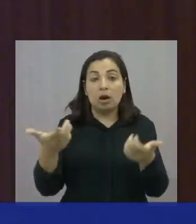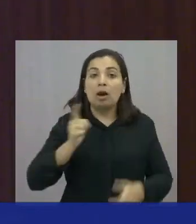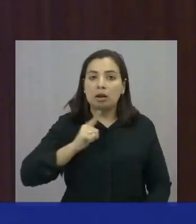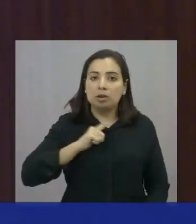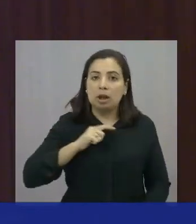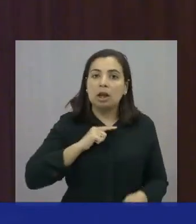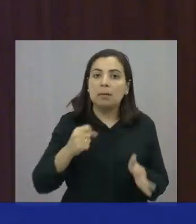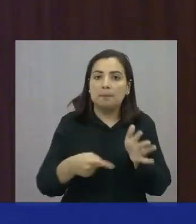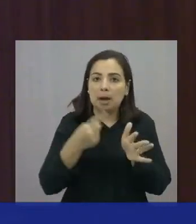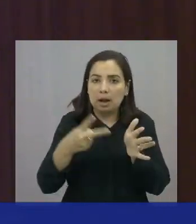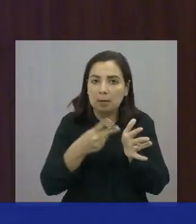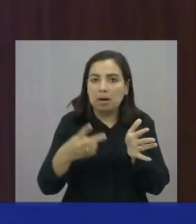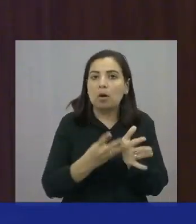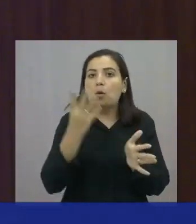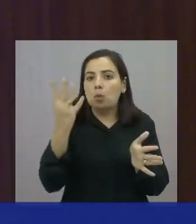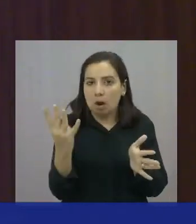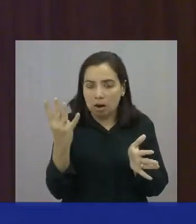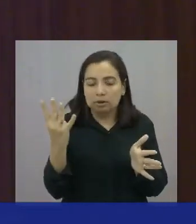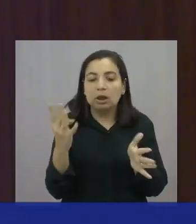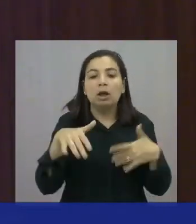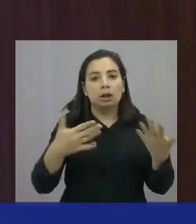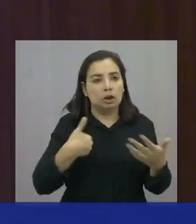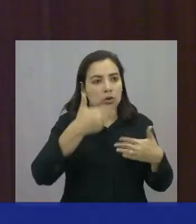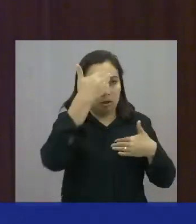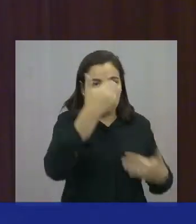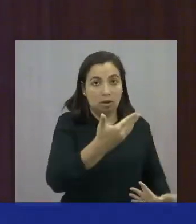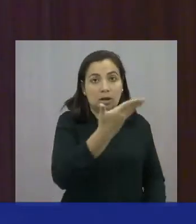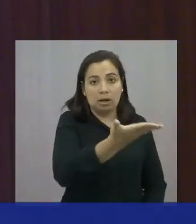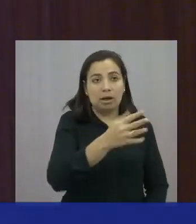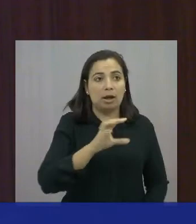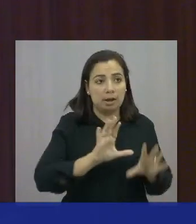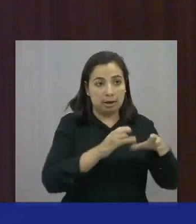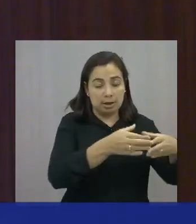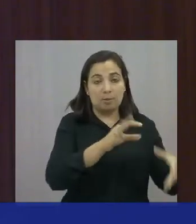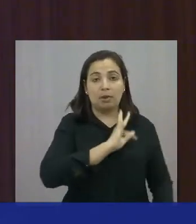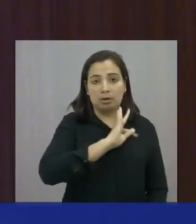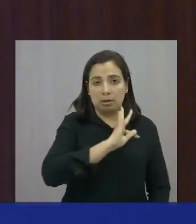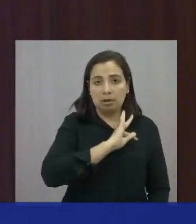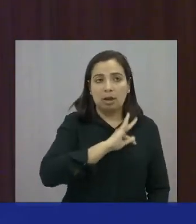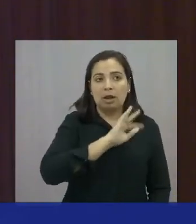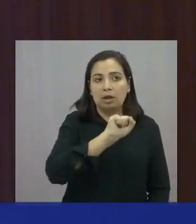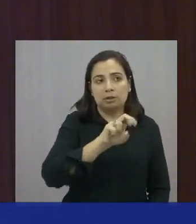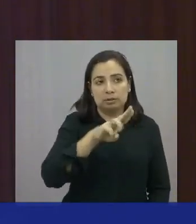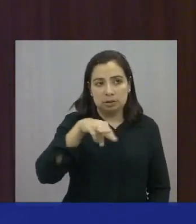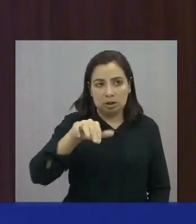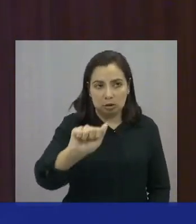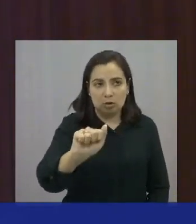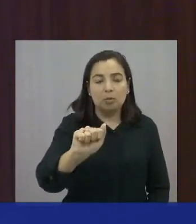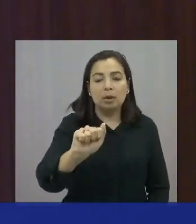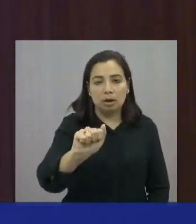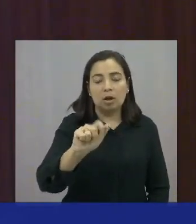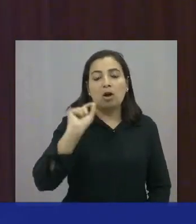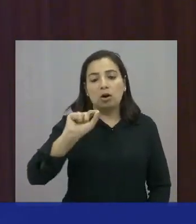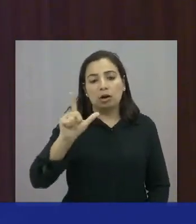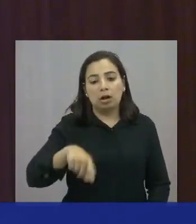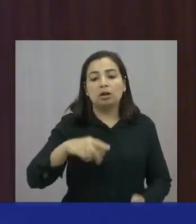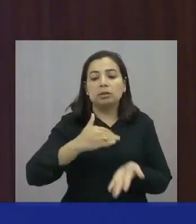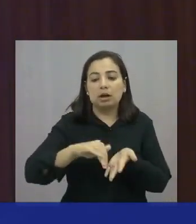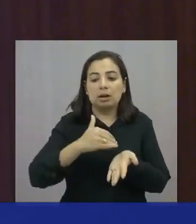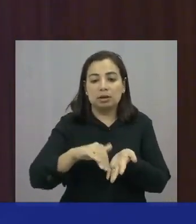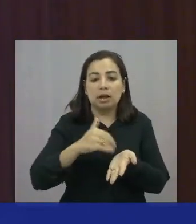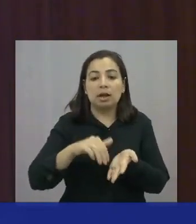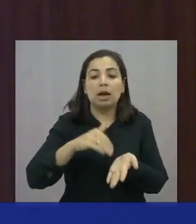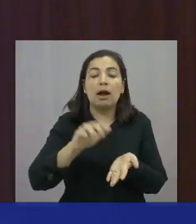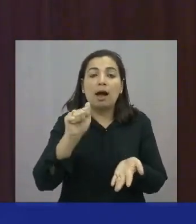versão. Eu quero agradecer a SEUMA, a equipe técnica, na pessoa da secretária Agda Muniz, por